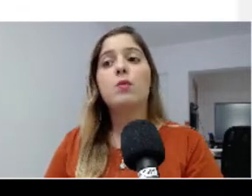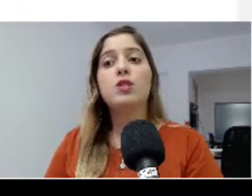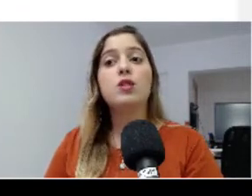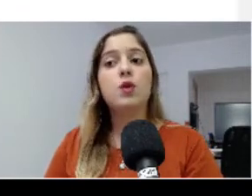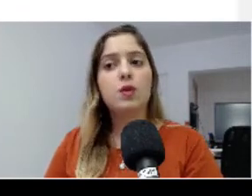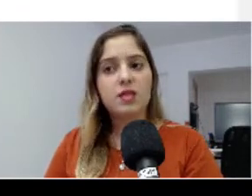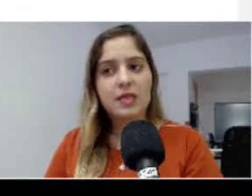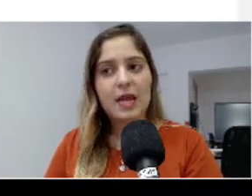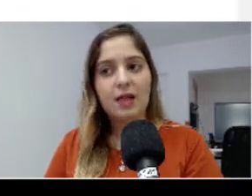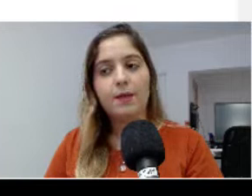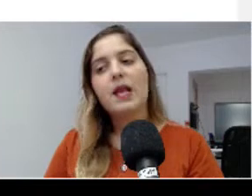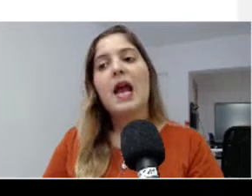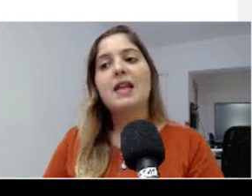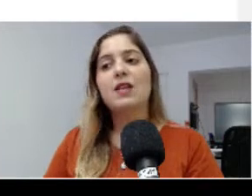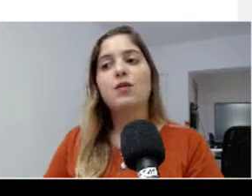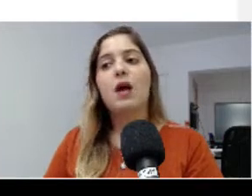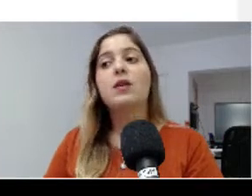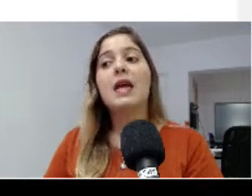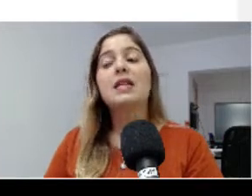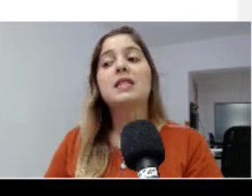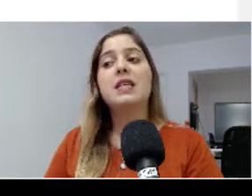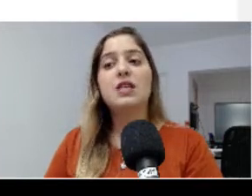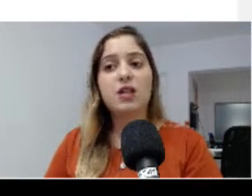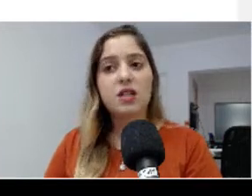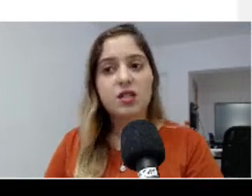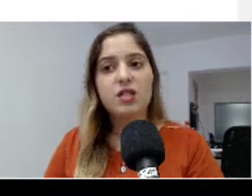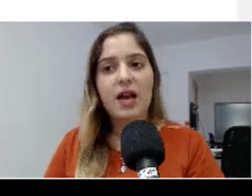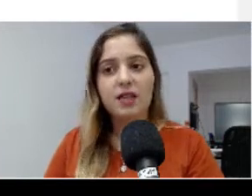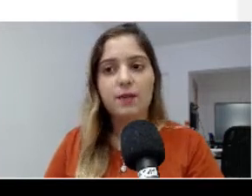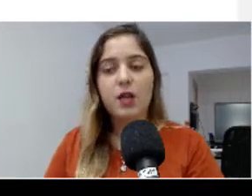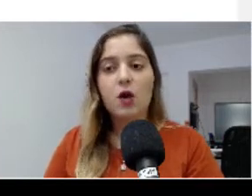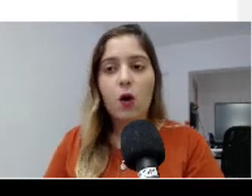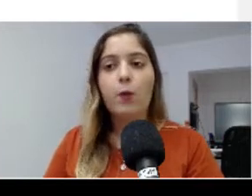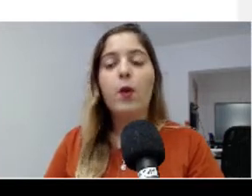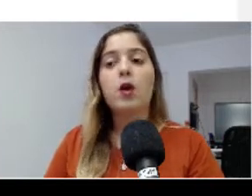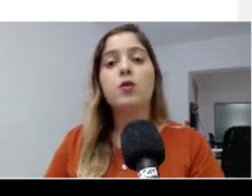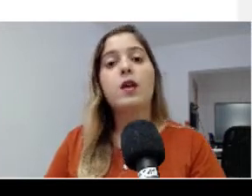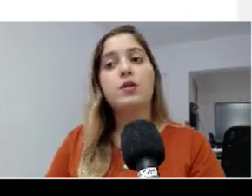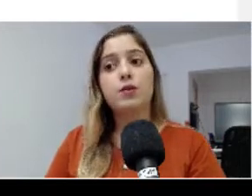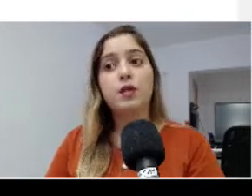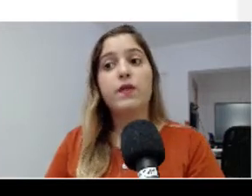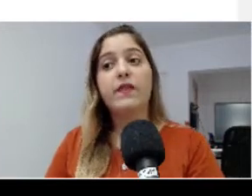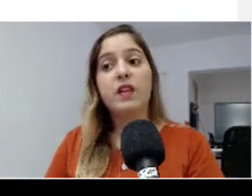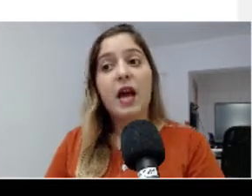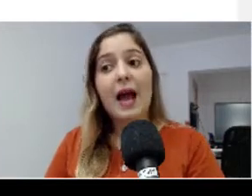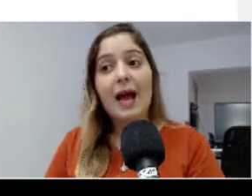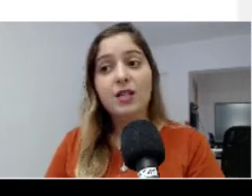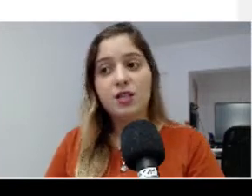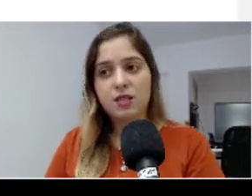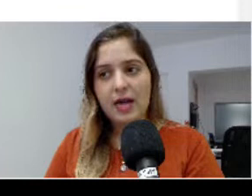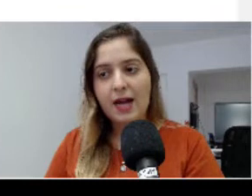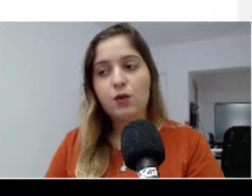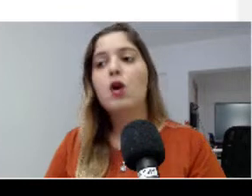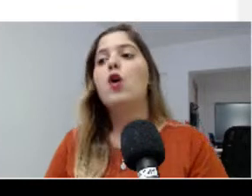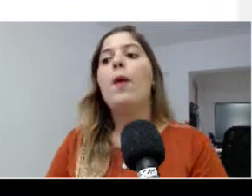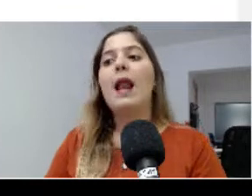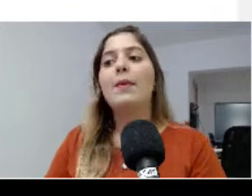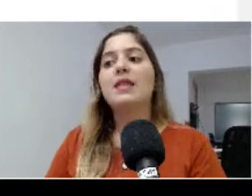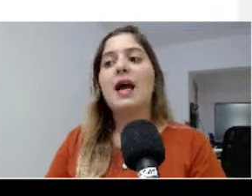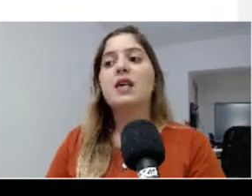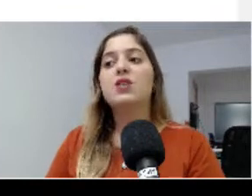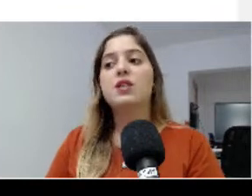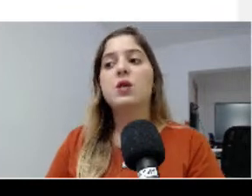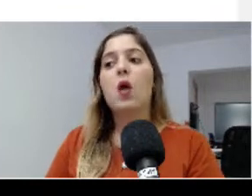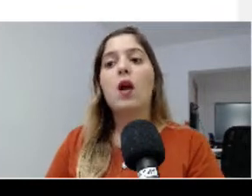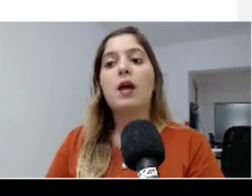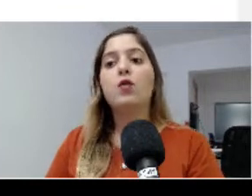defende o nome de Isolda Sela. É natural que ela seja candidata. Como o blog do Edson Silva havia adiantado, o